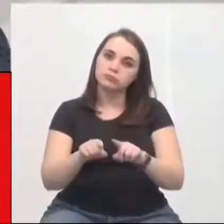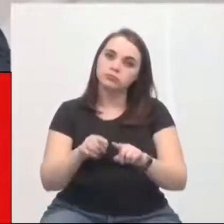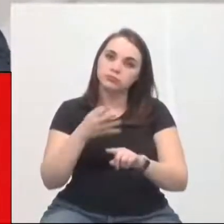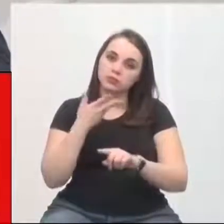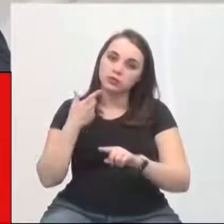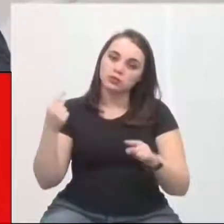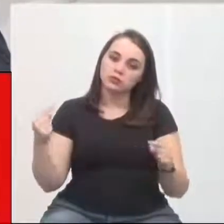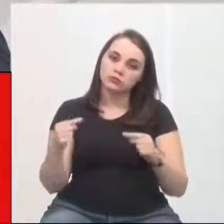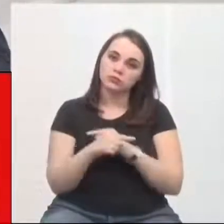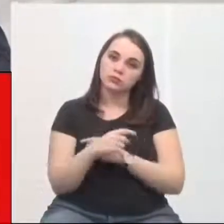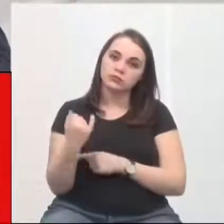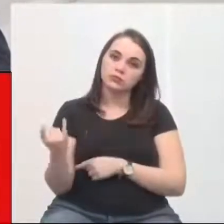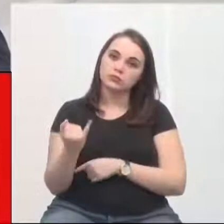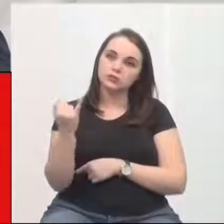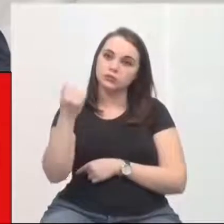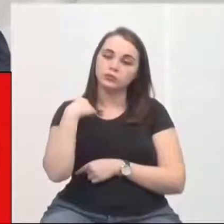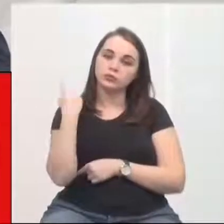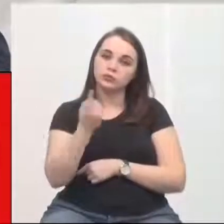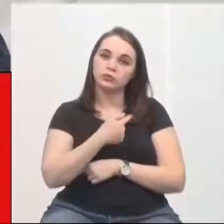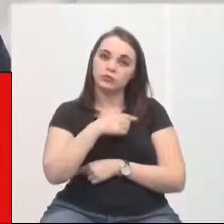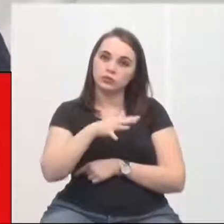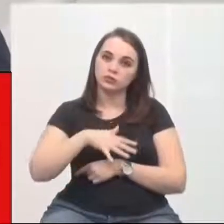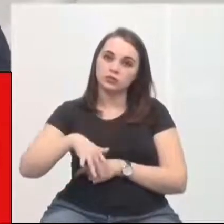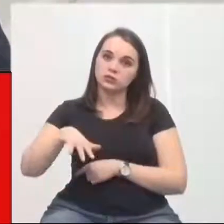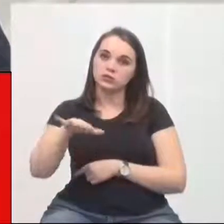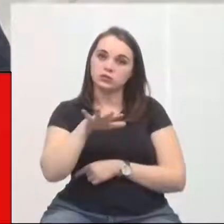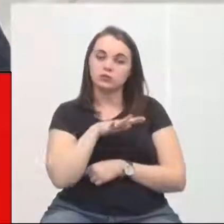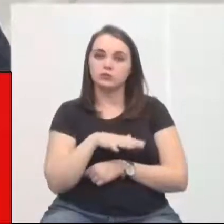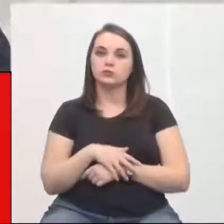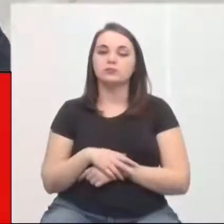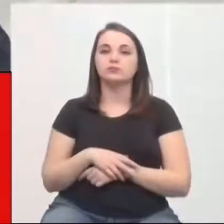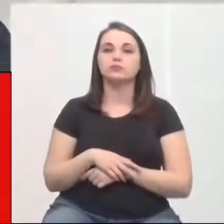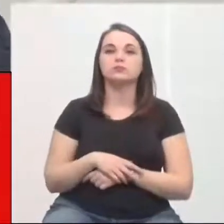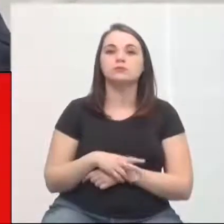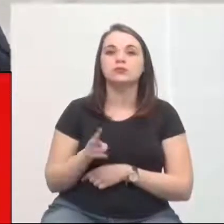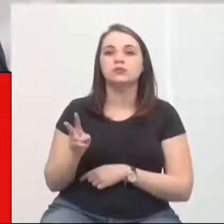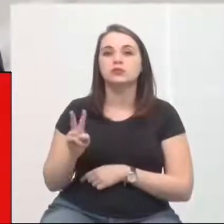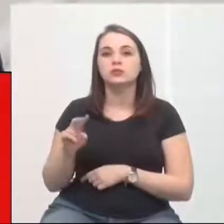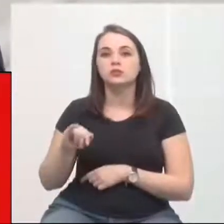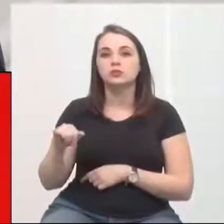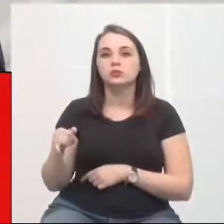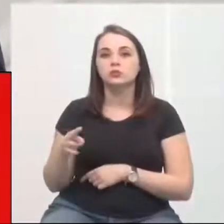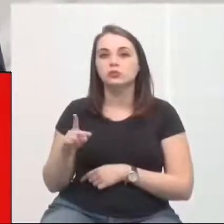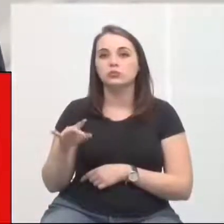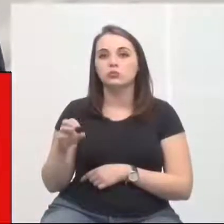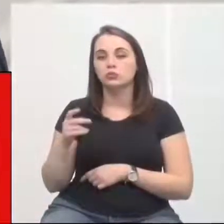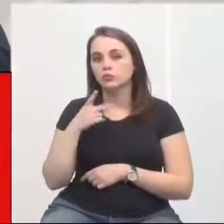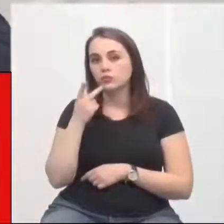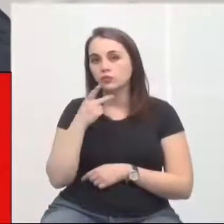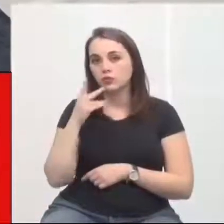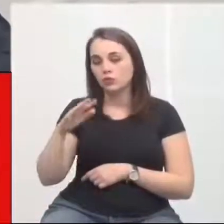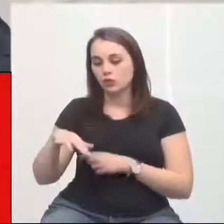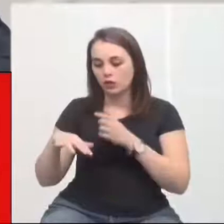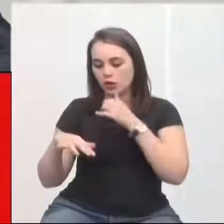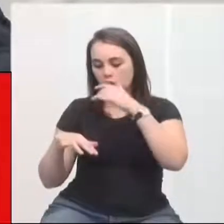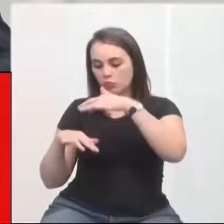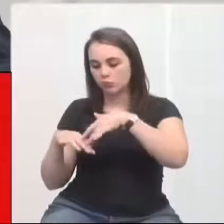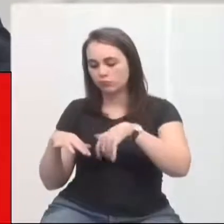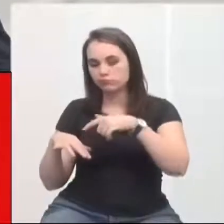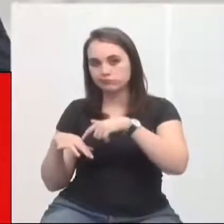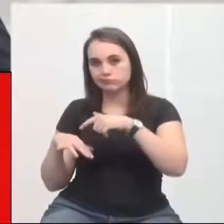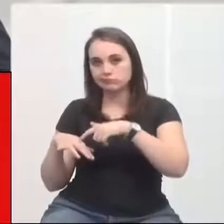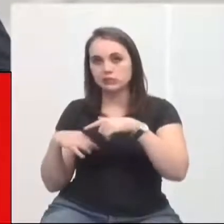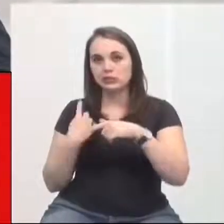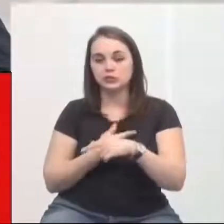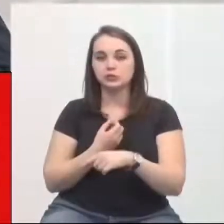de rodovias importantes aqui da nossa região. O vereador Kaminski falou em relação à Boca de Lobo, né? O vereador Márcio falou que nós estamos com pouca